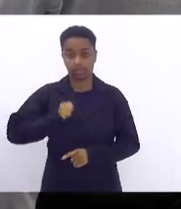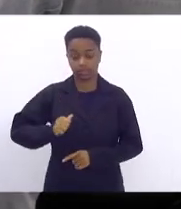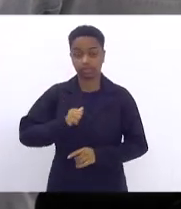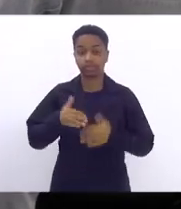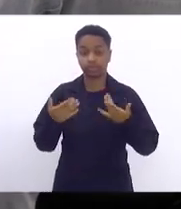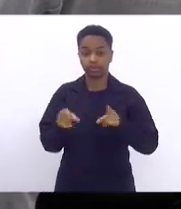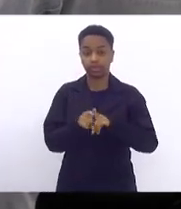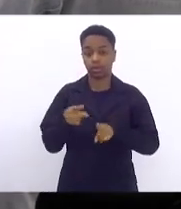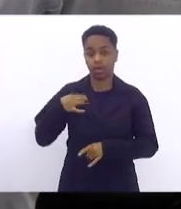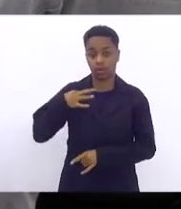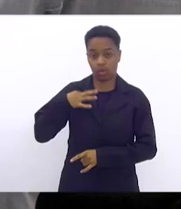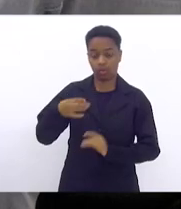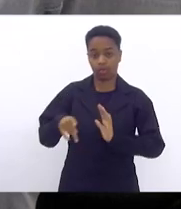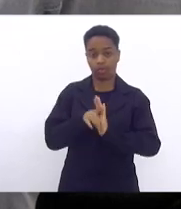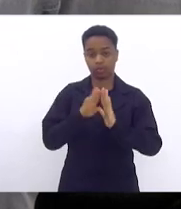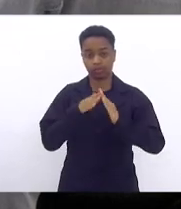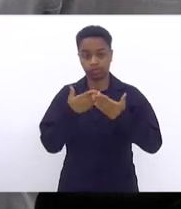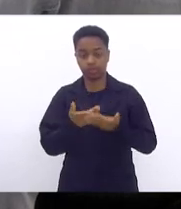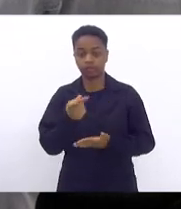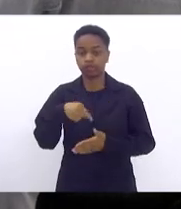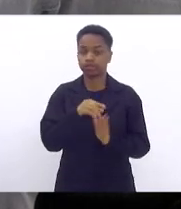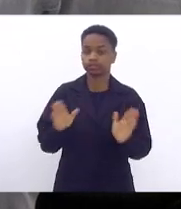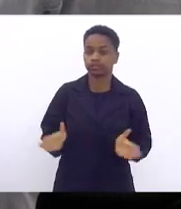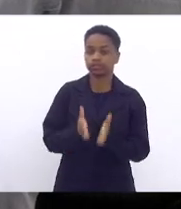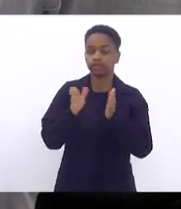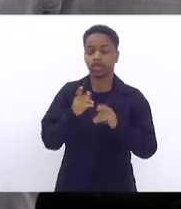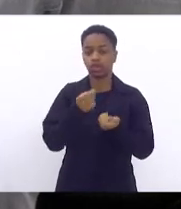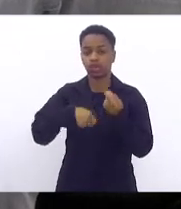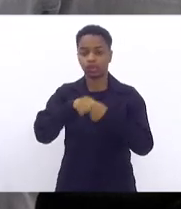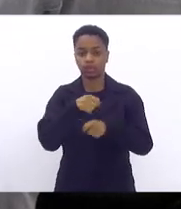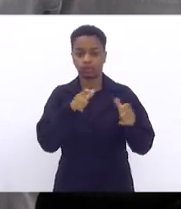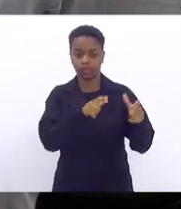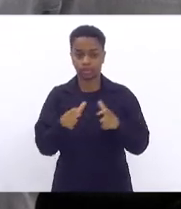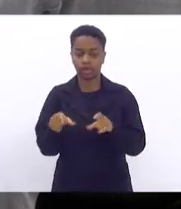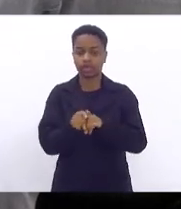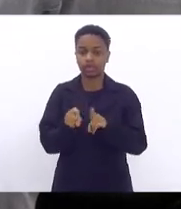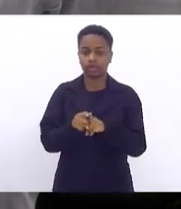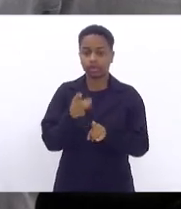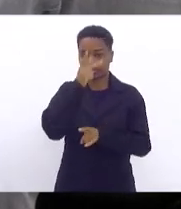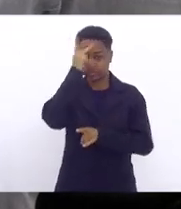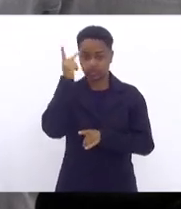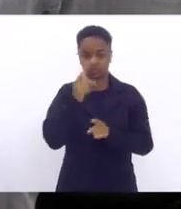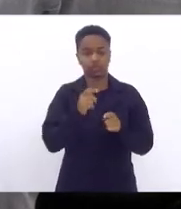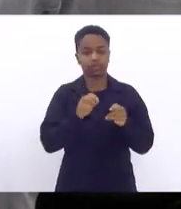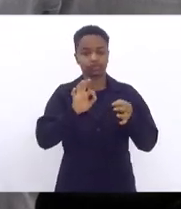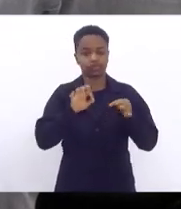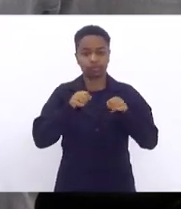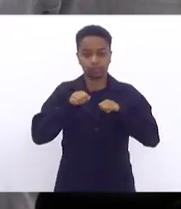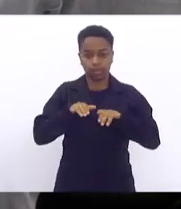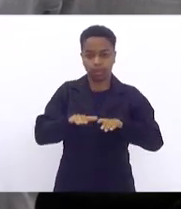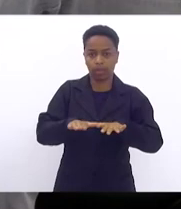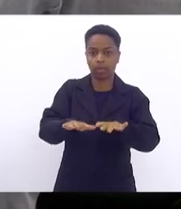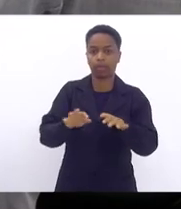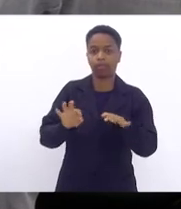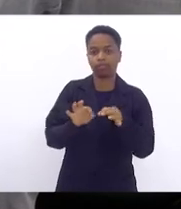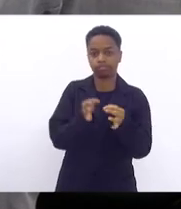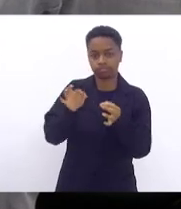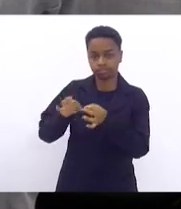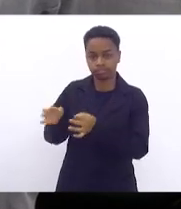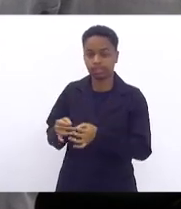um uniforme. Você fomenta a economia local, os pequenos produtores de uniforme, aquelas confecções